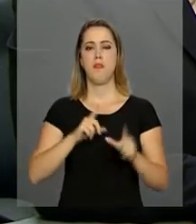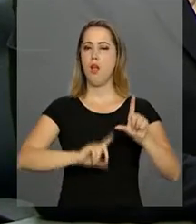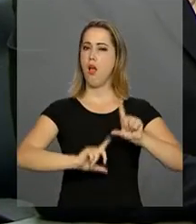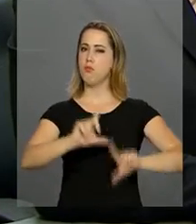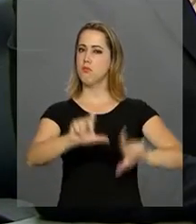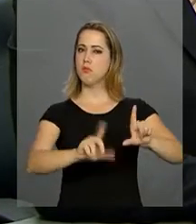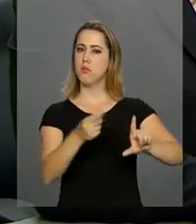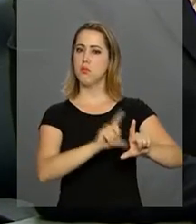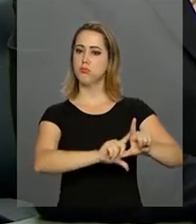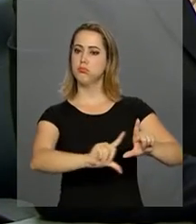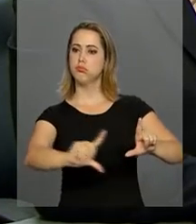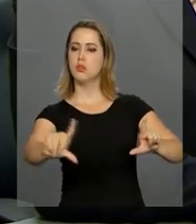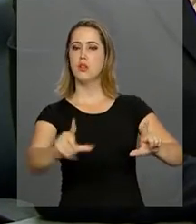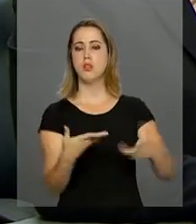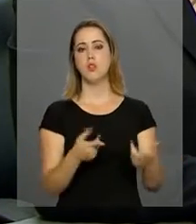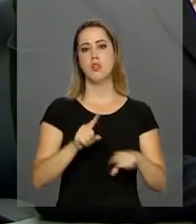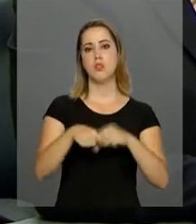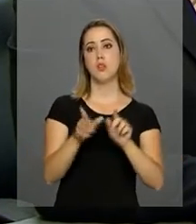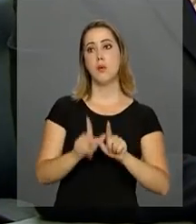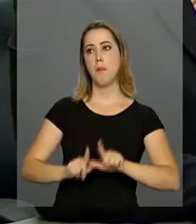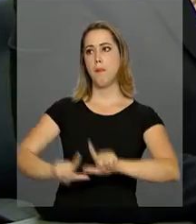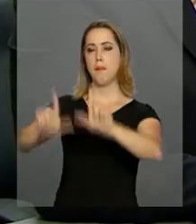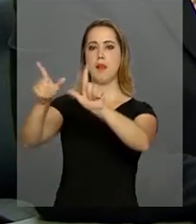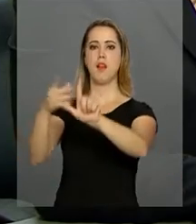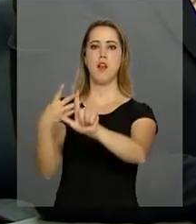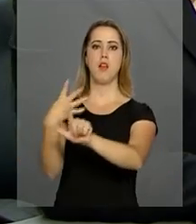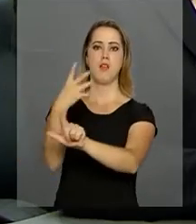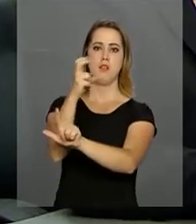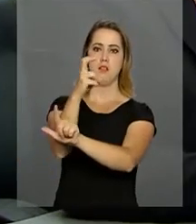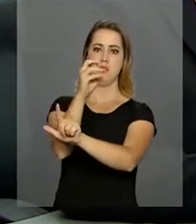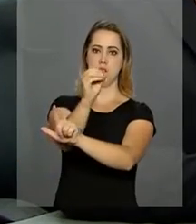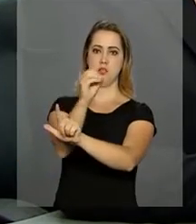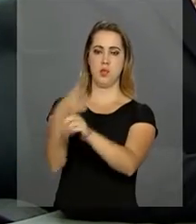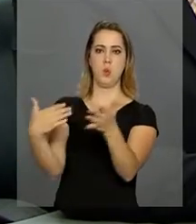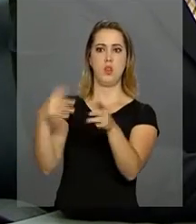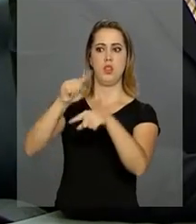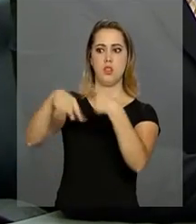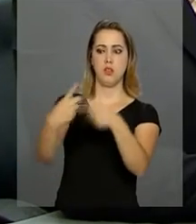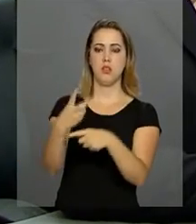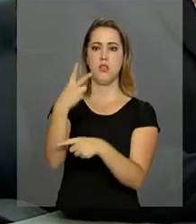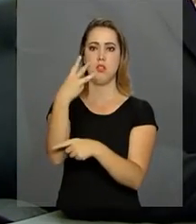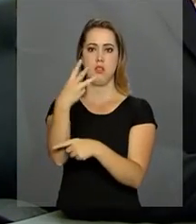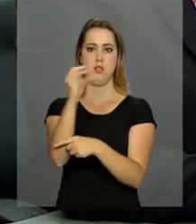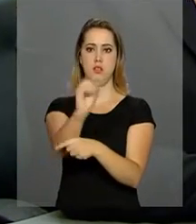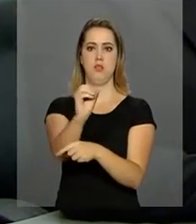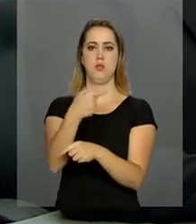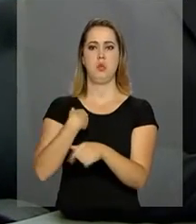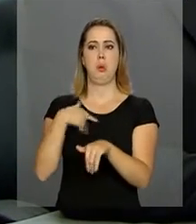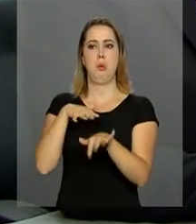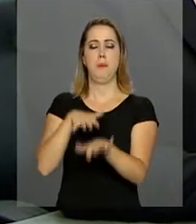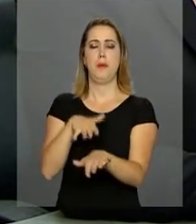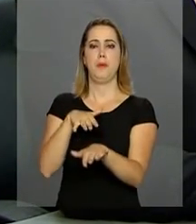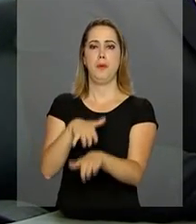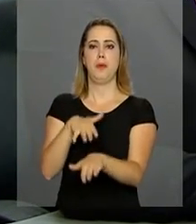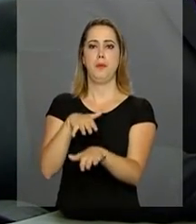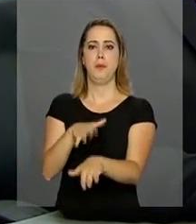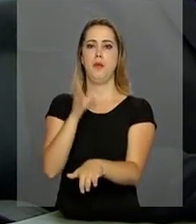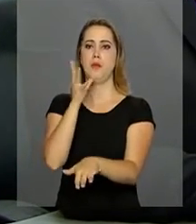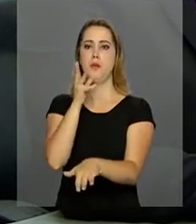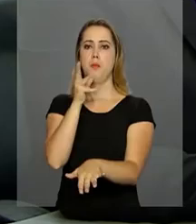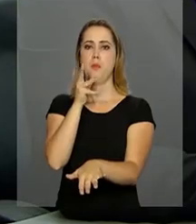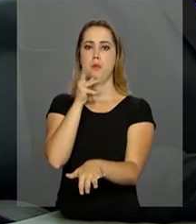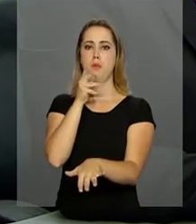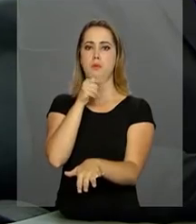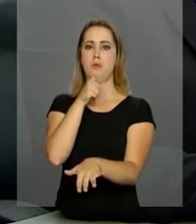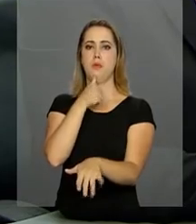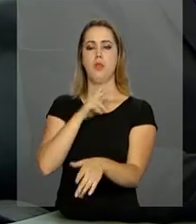que vai de 50, logo cai para 30. Então, para que cinto de segurança se nós andamos devagar? Que eu saiba, cinto de segurança nas estradas, até